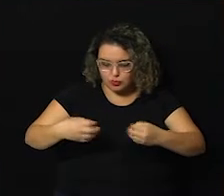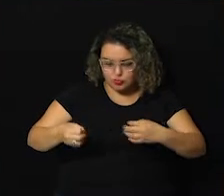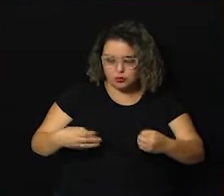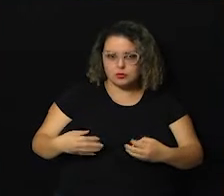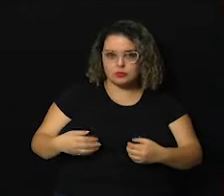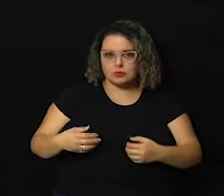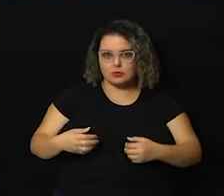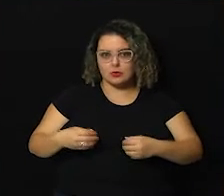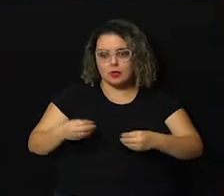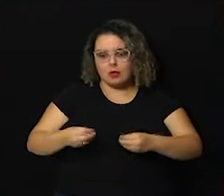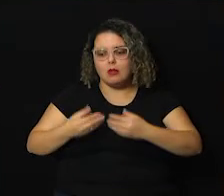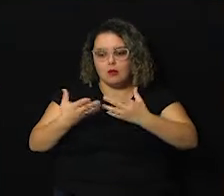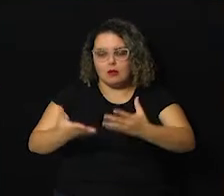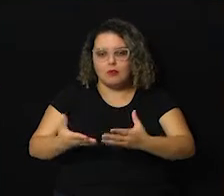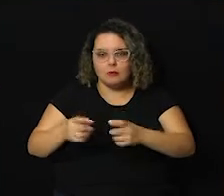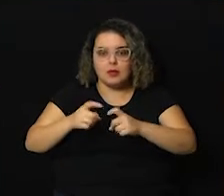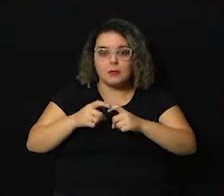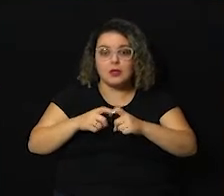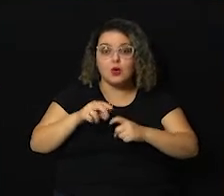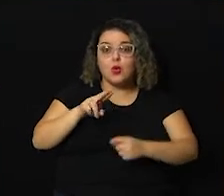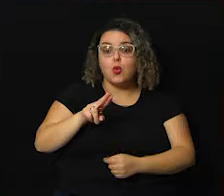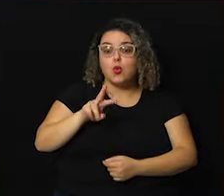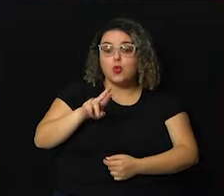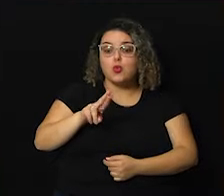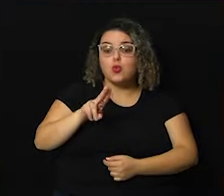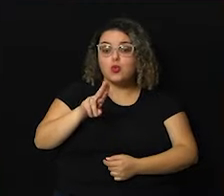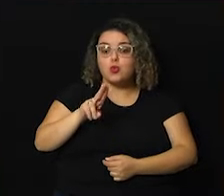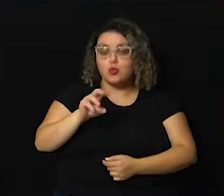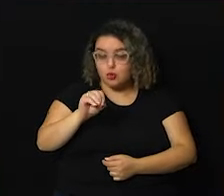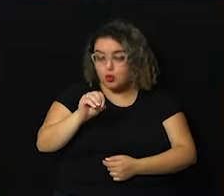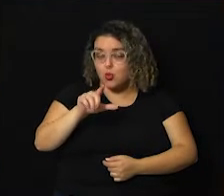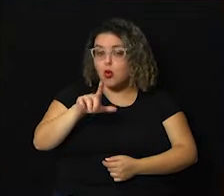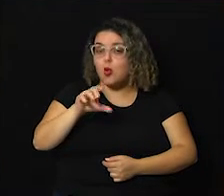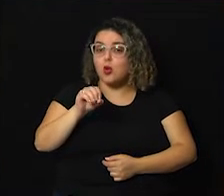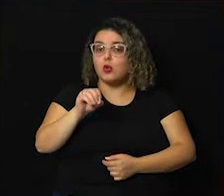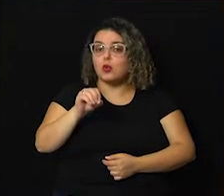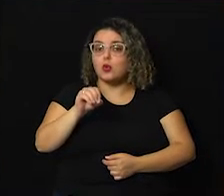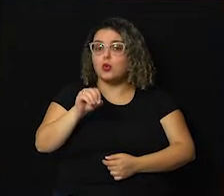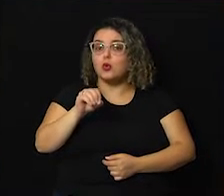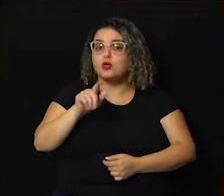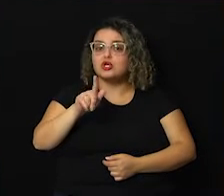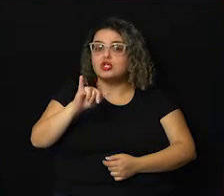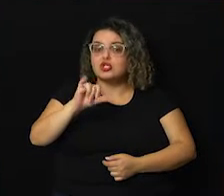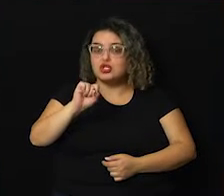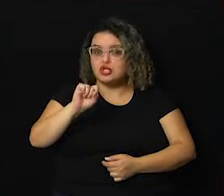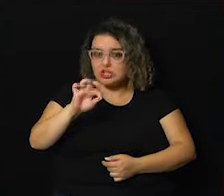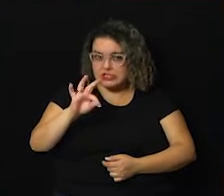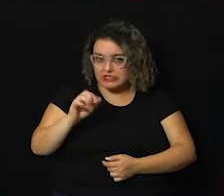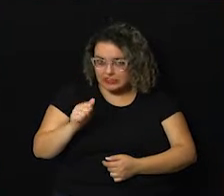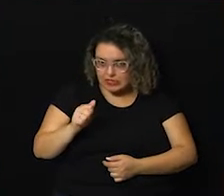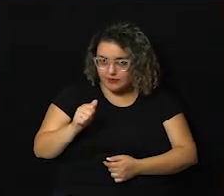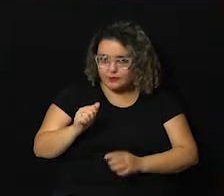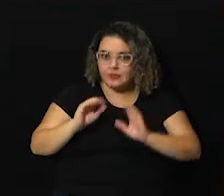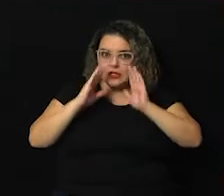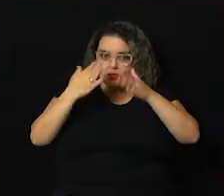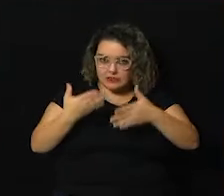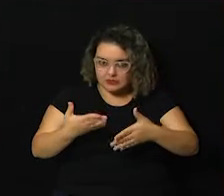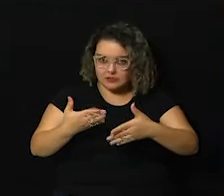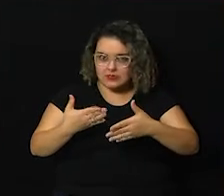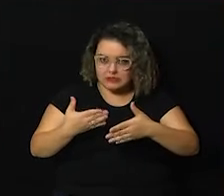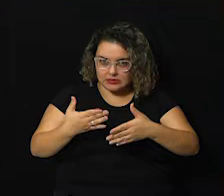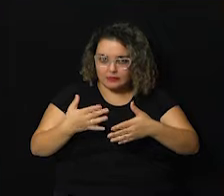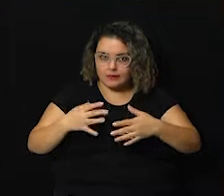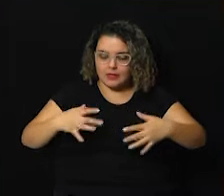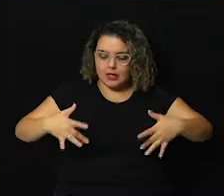encaminha esse paciente para o urologista, que é o especialista na área geniturinária, né? E o urologista é quem